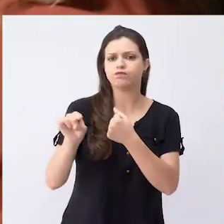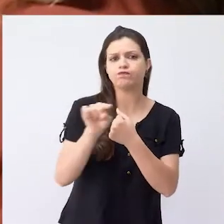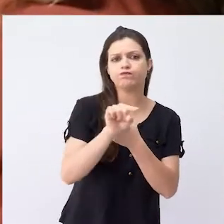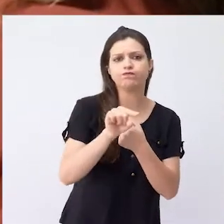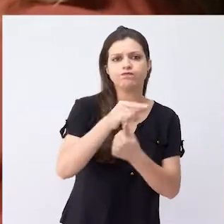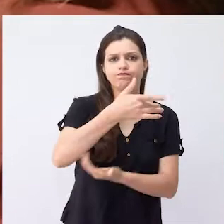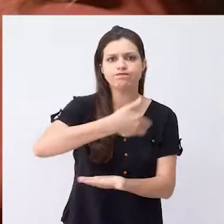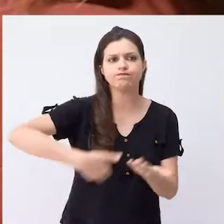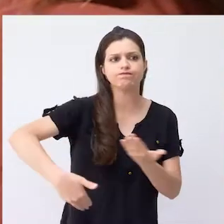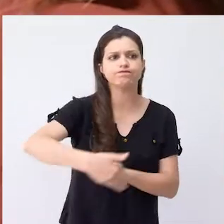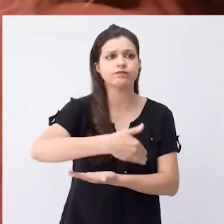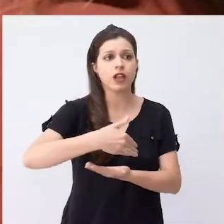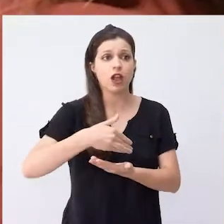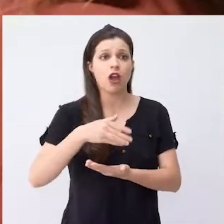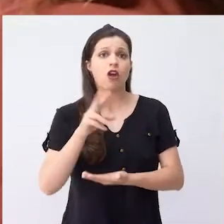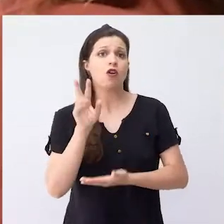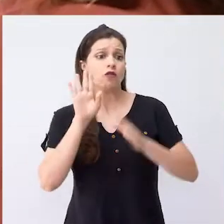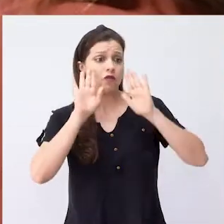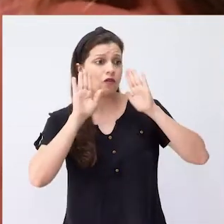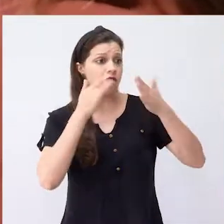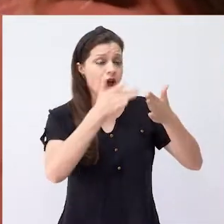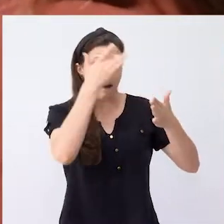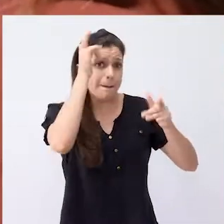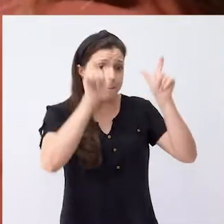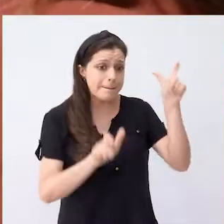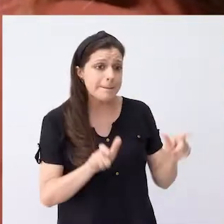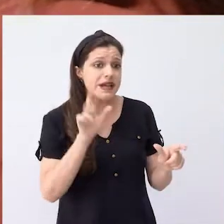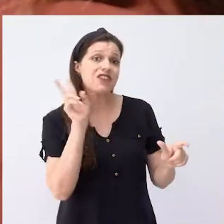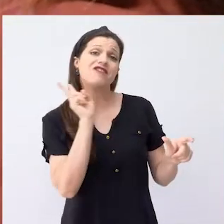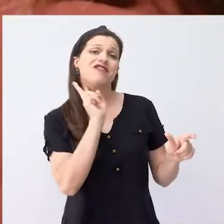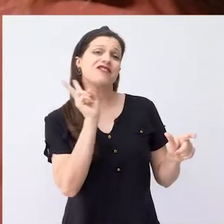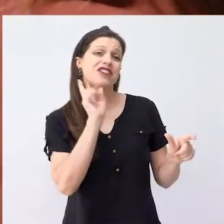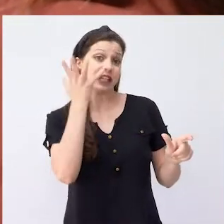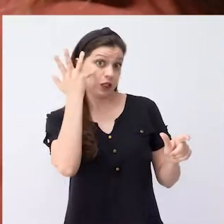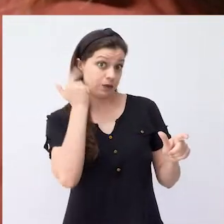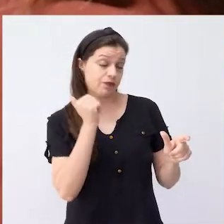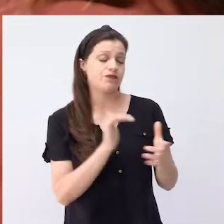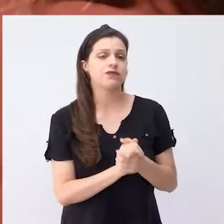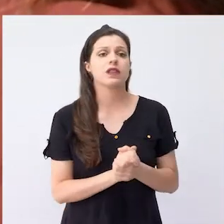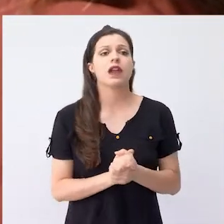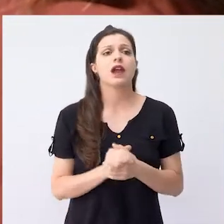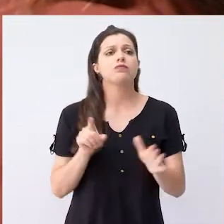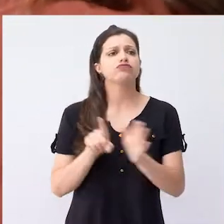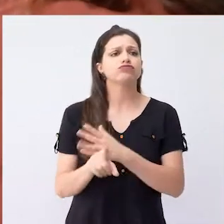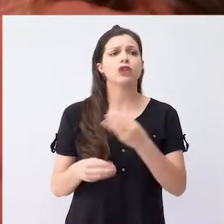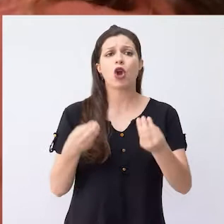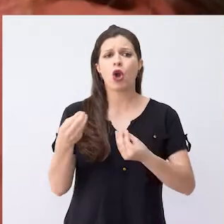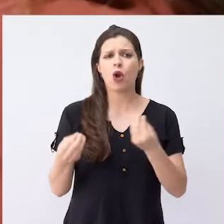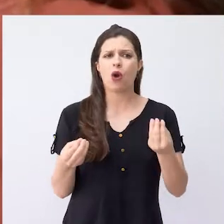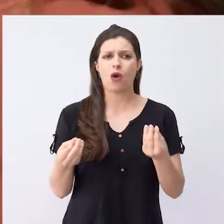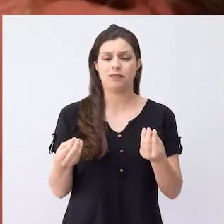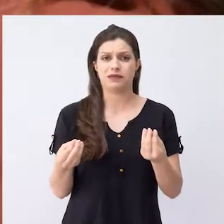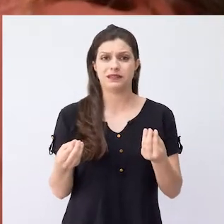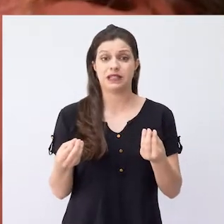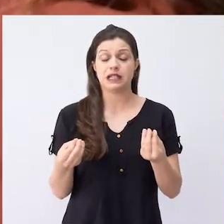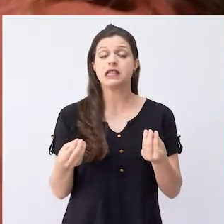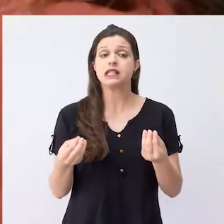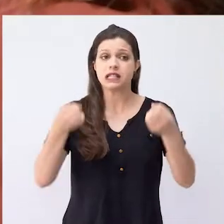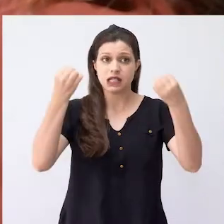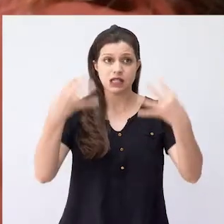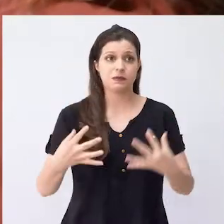Mato Grosso do Sul, um olhar voltado para a vítima. Então, doutora, como que funciona essa rede, né? A gente estava falando que o direito ele